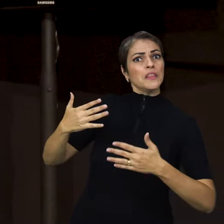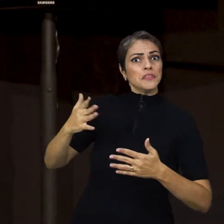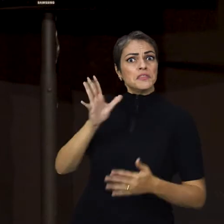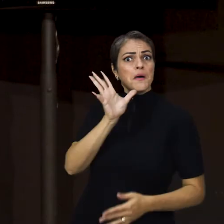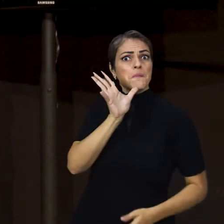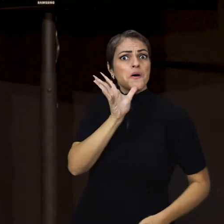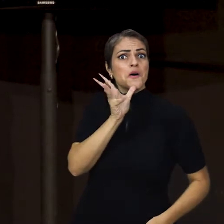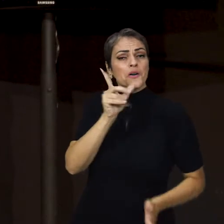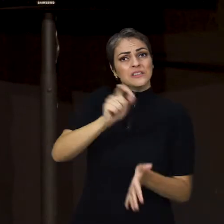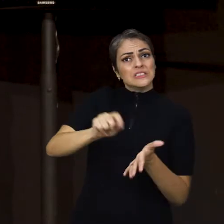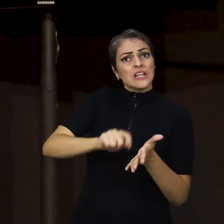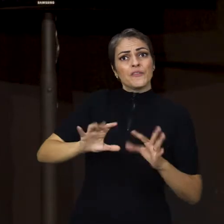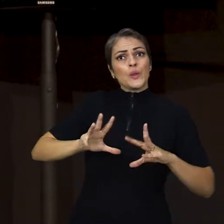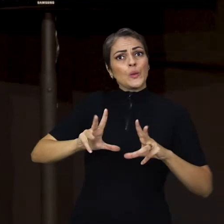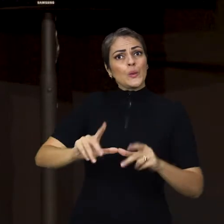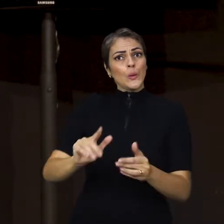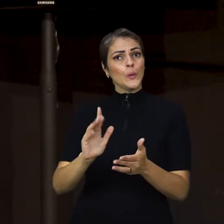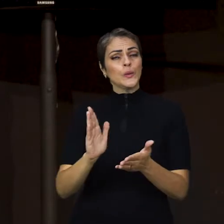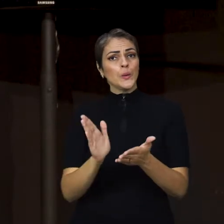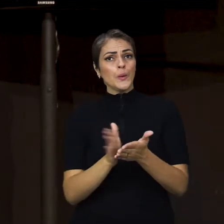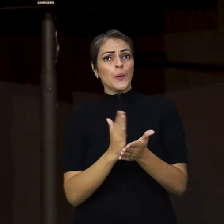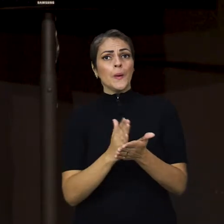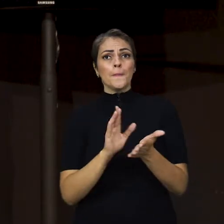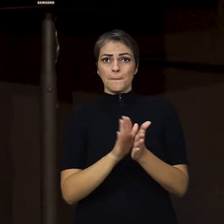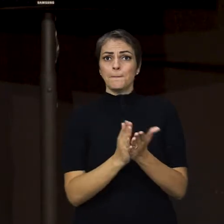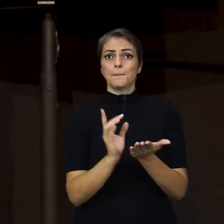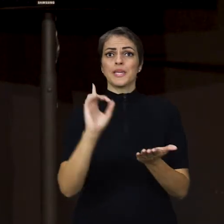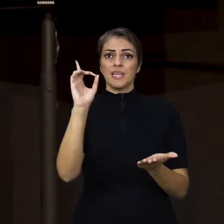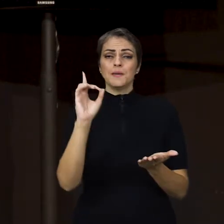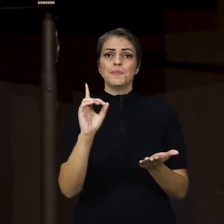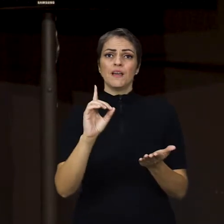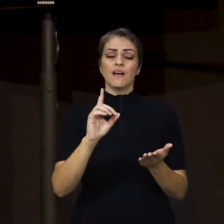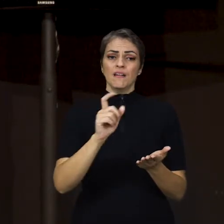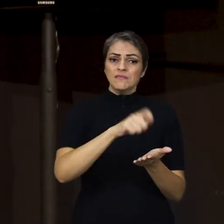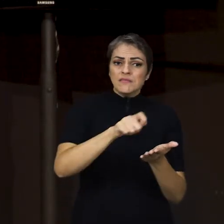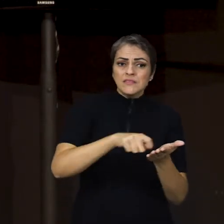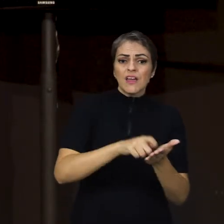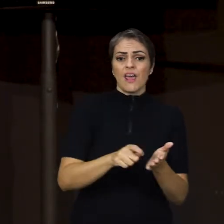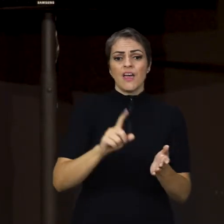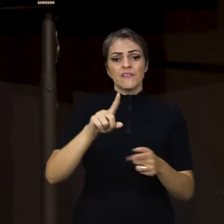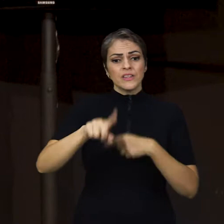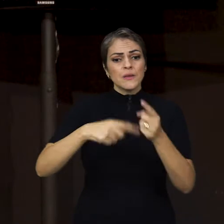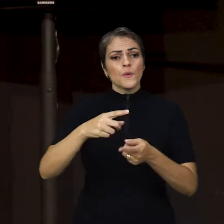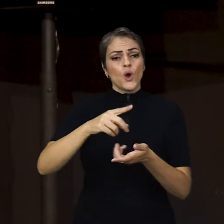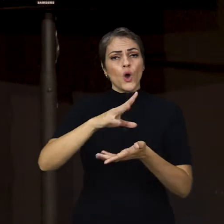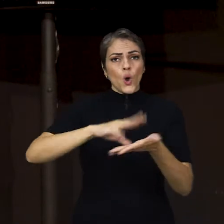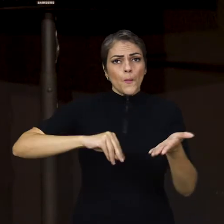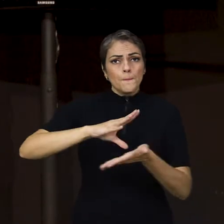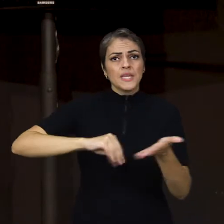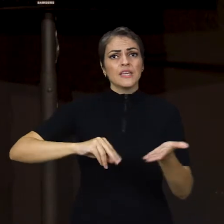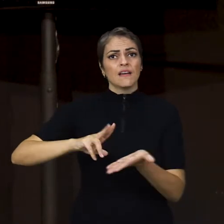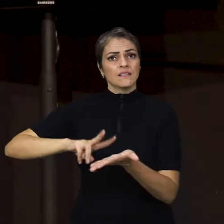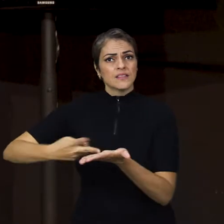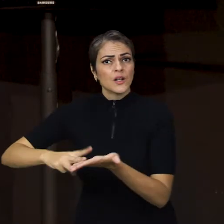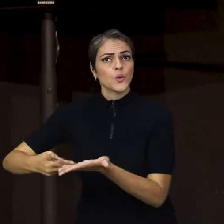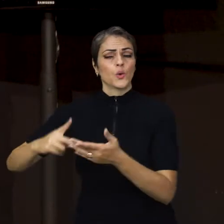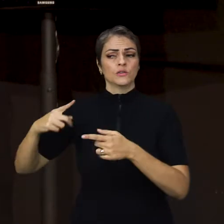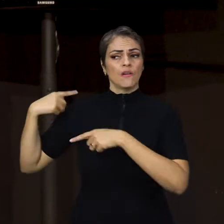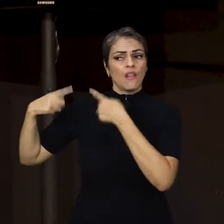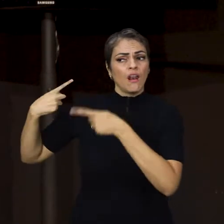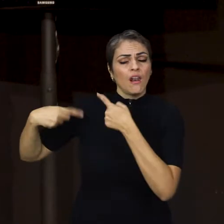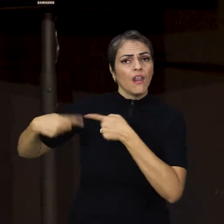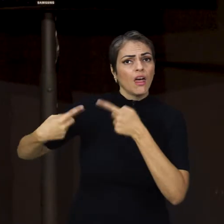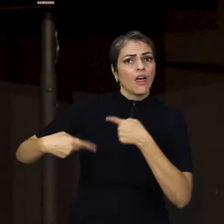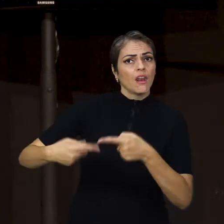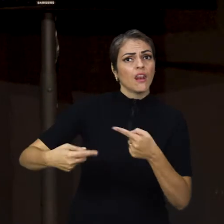da qual esse texto foi sendo escrito, compilado, registrado, copiado, transmitido de geração em geração.